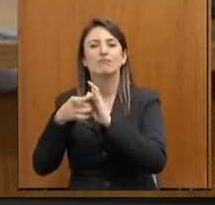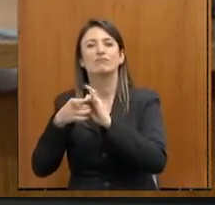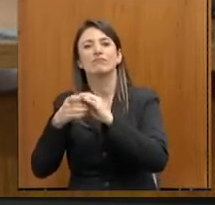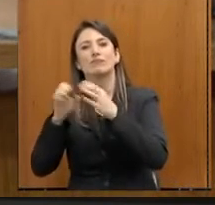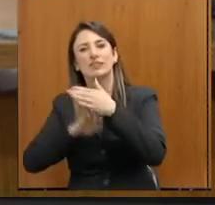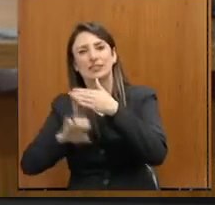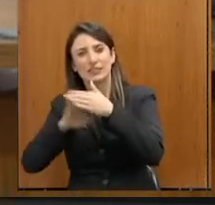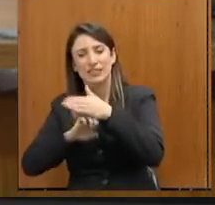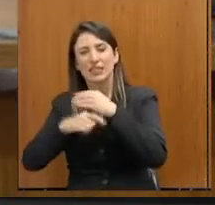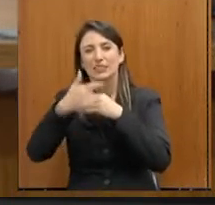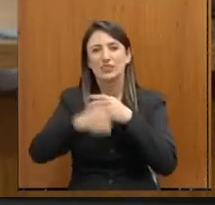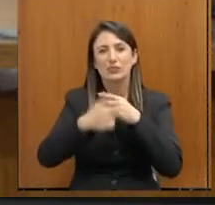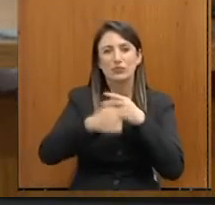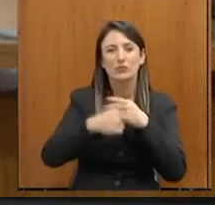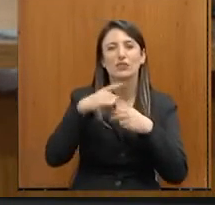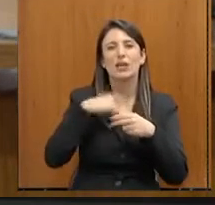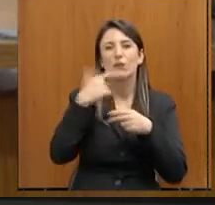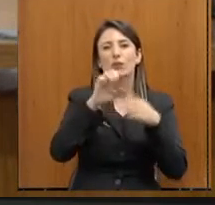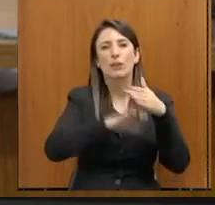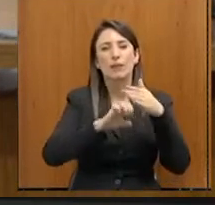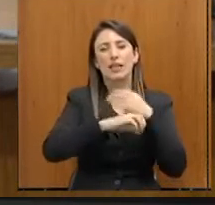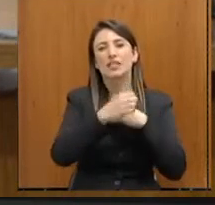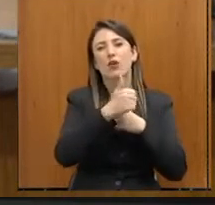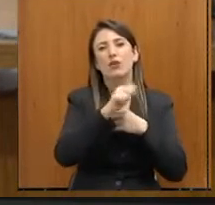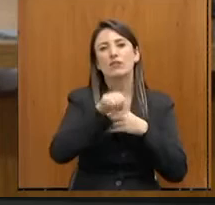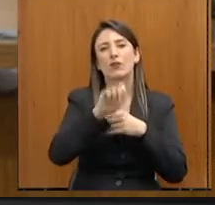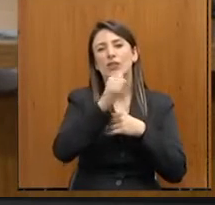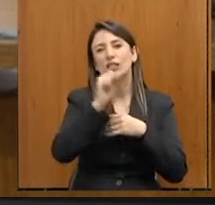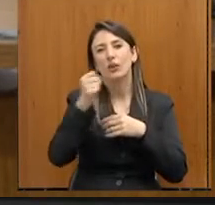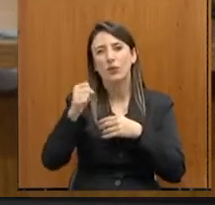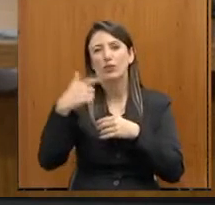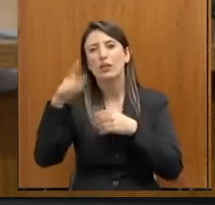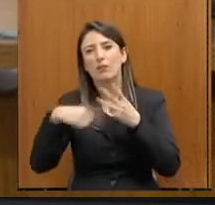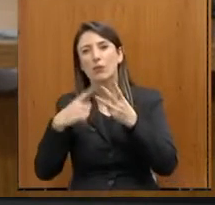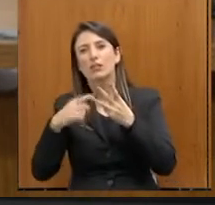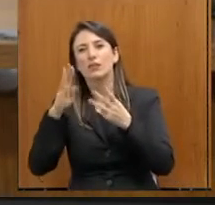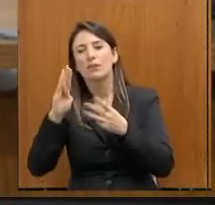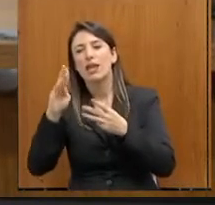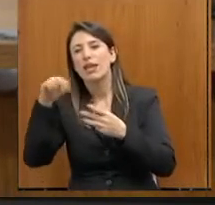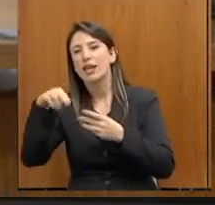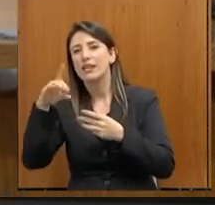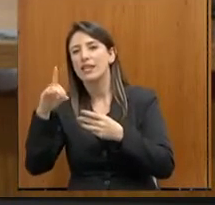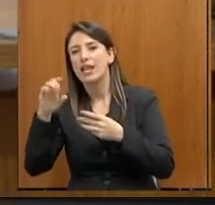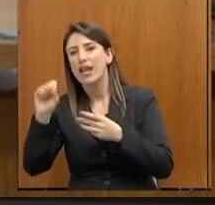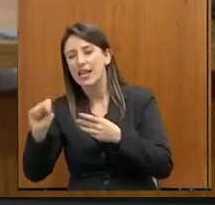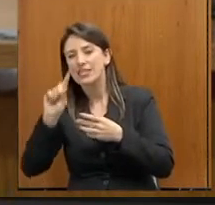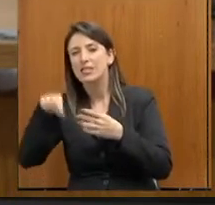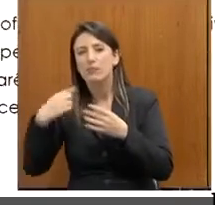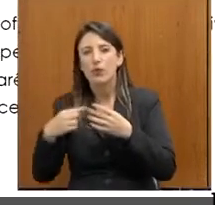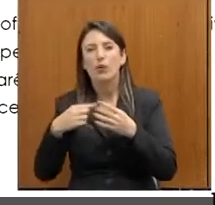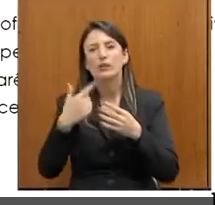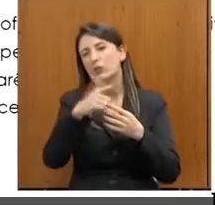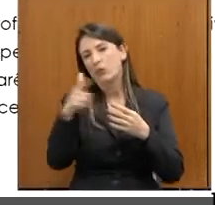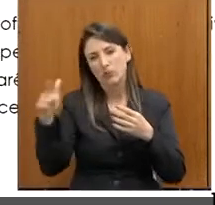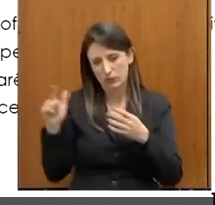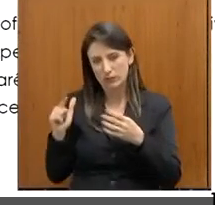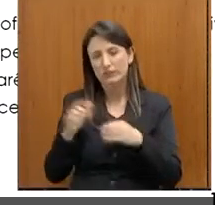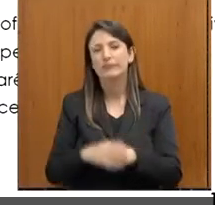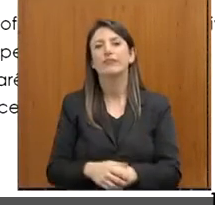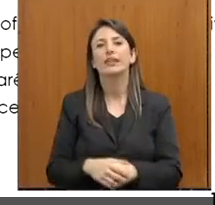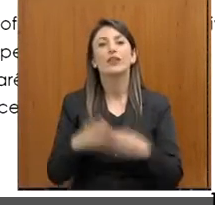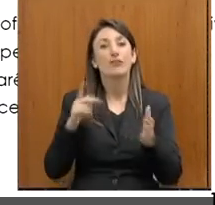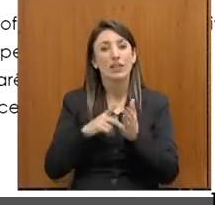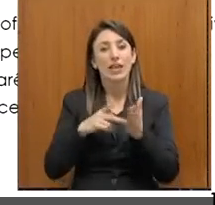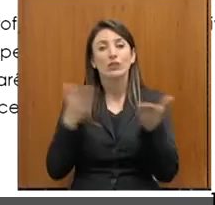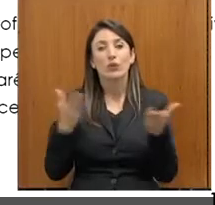plástico 11,88 depois do BNDS e depois todo o mercado Então na verdade hoje eu